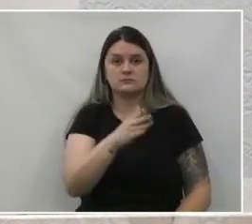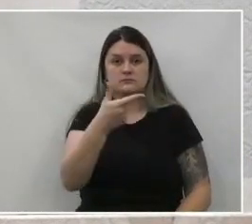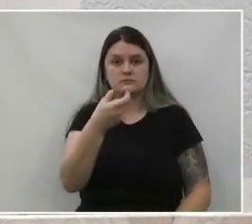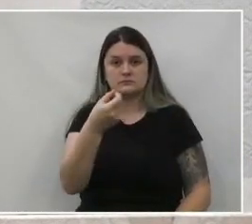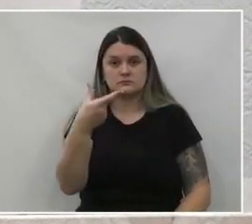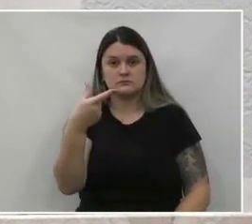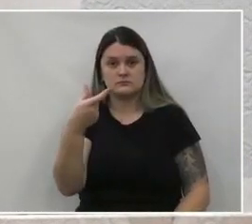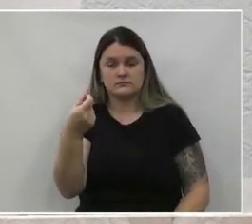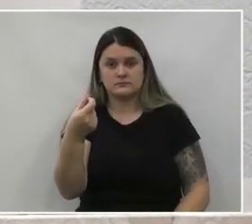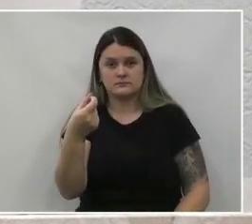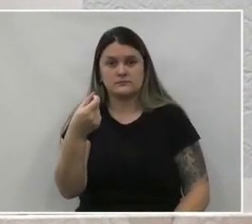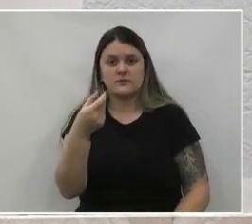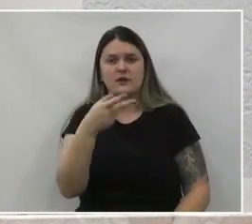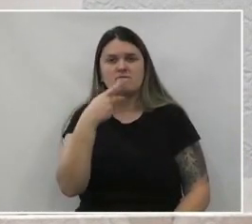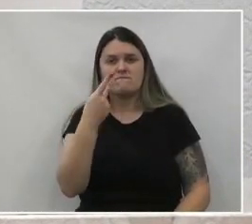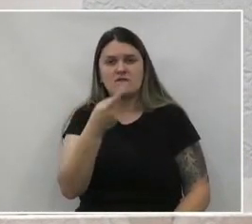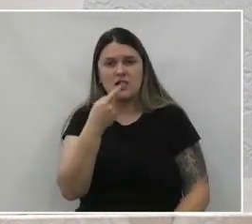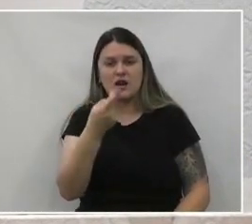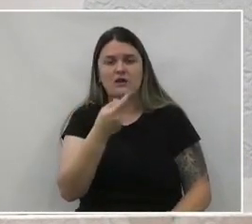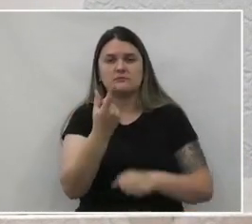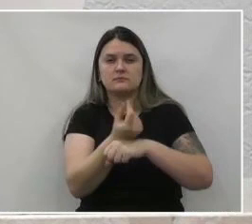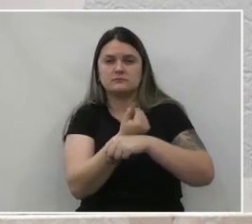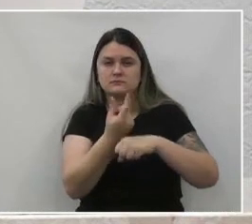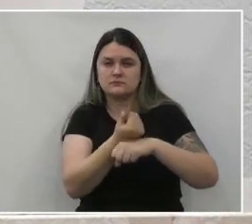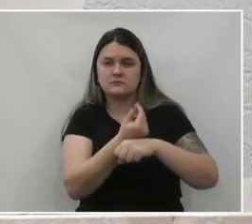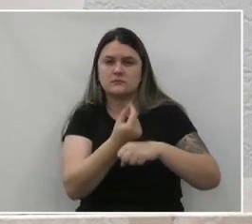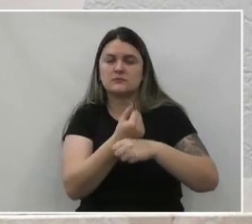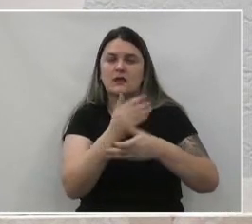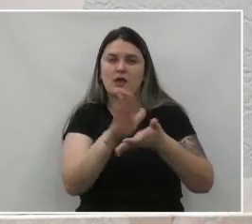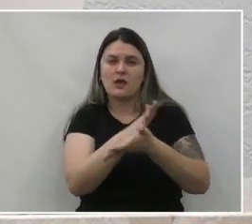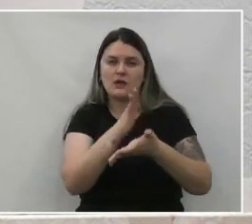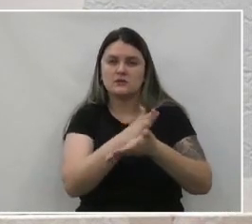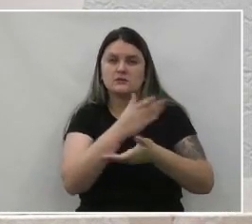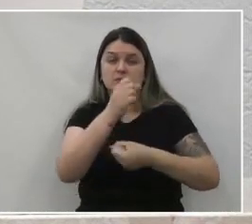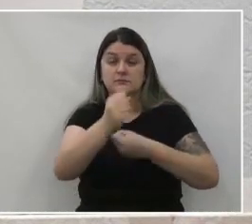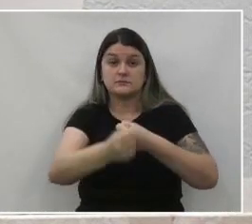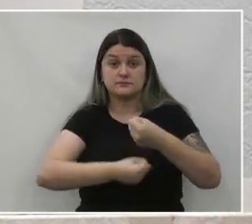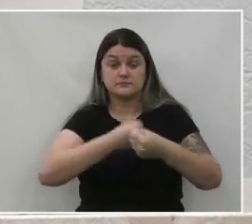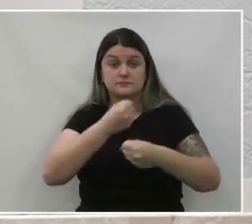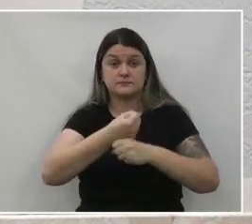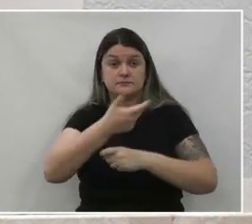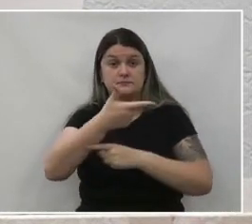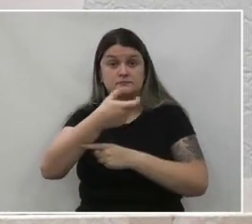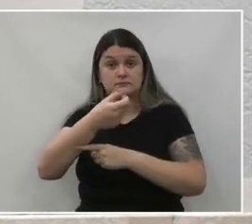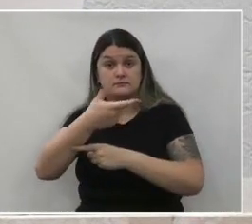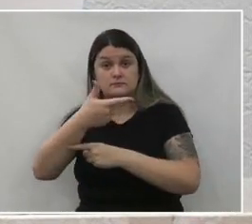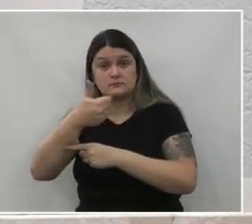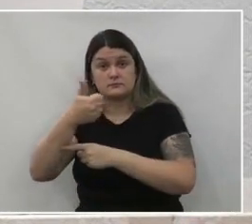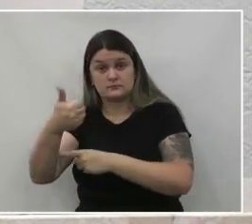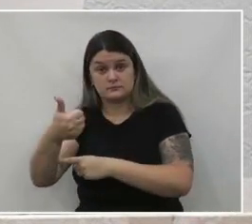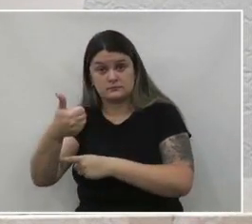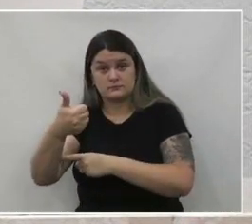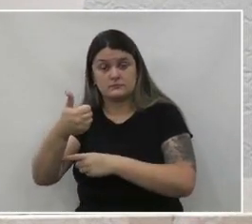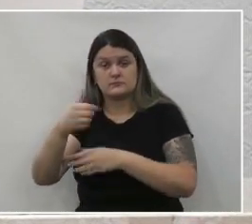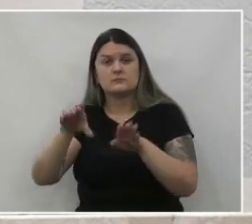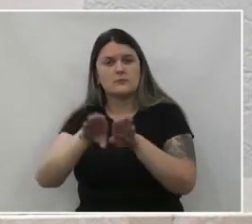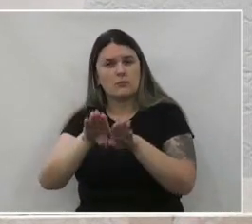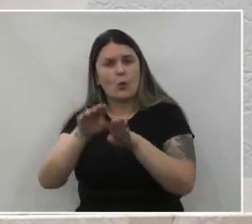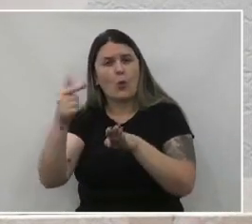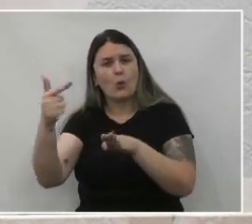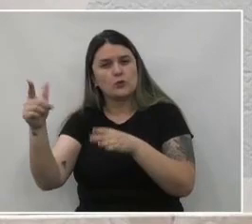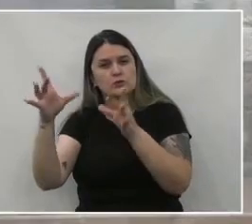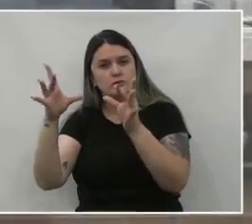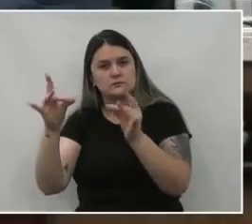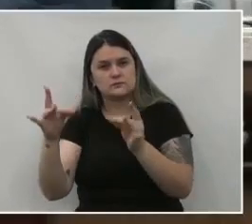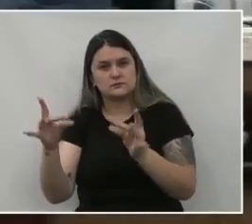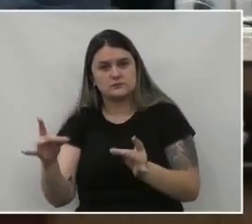33/2020. Estima a receita e fixa a despesa para o exercício financeiro de 2021 e da outras